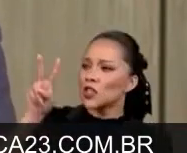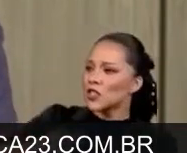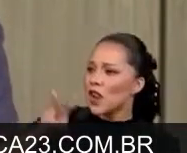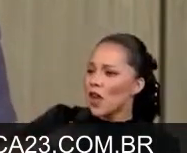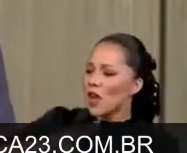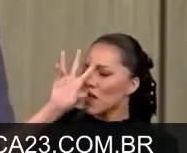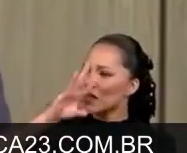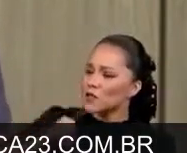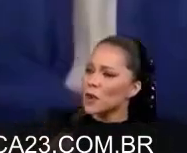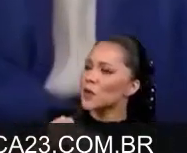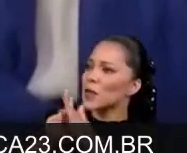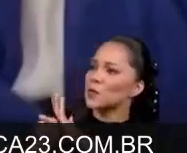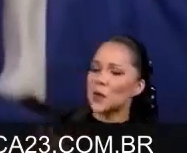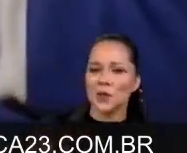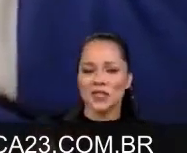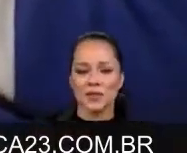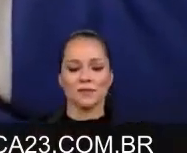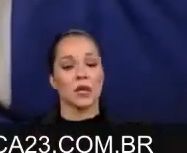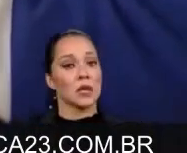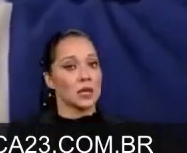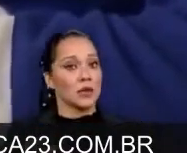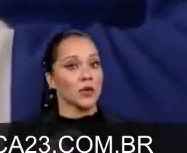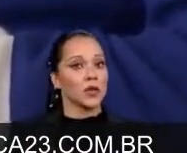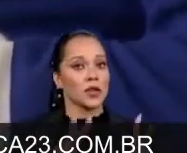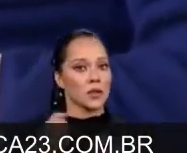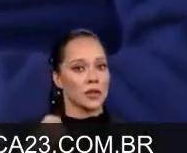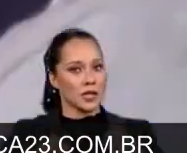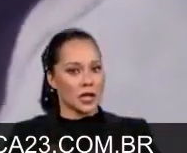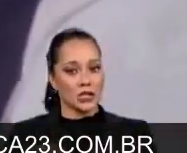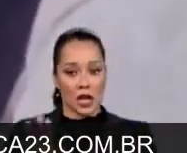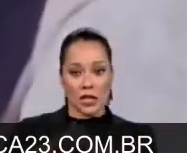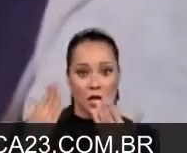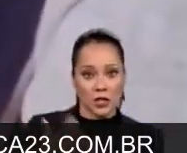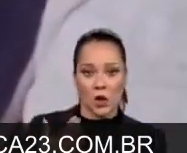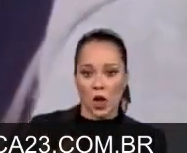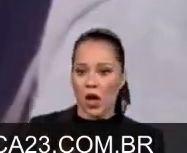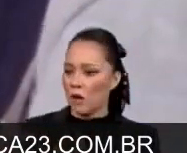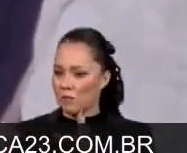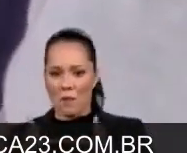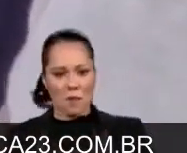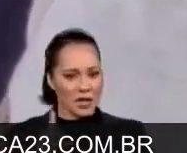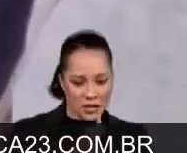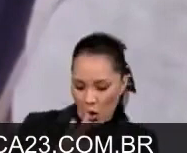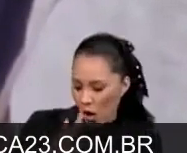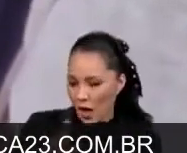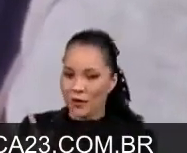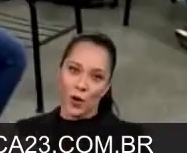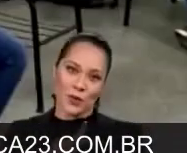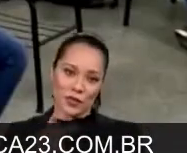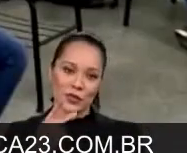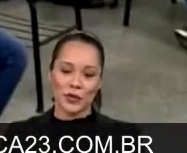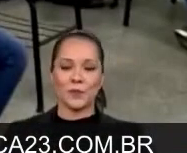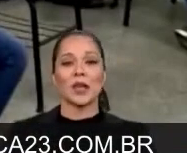e entendimento das questões. Mas, voltando à ansiedade, no pátio da escola, a hiperconexão no celular, como disse o